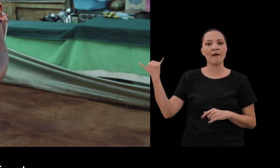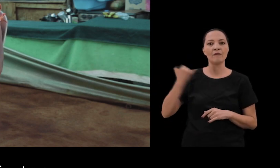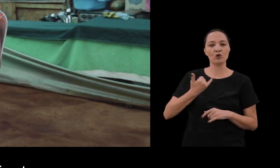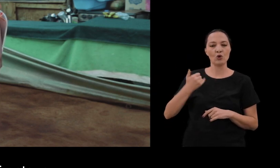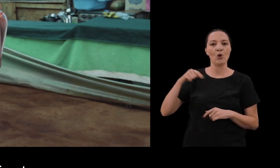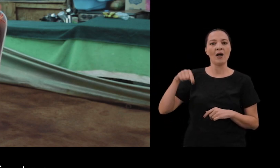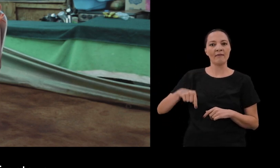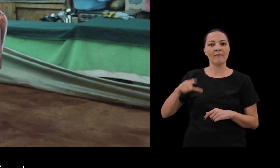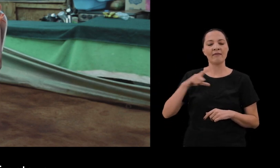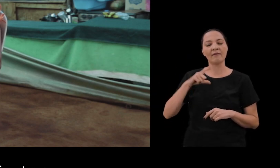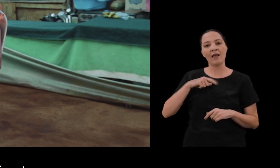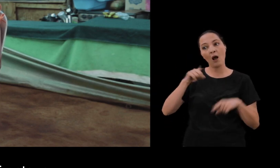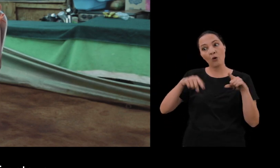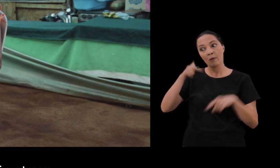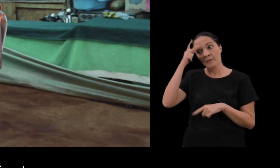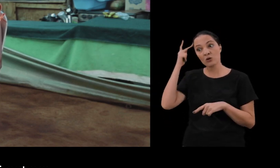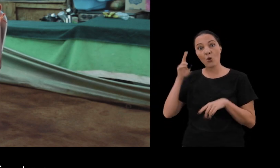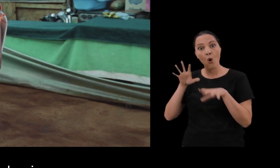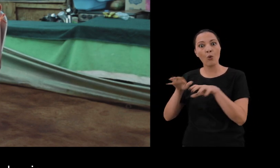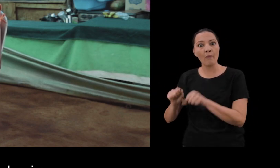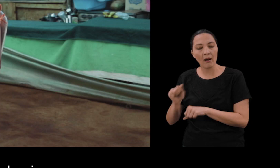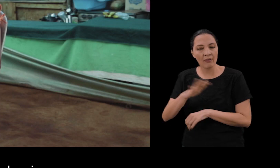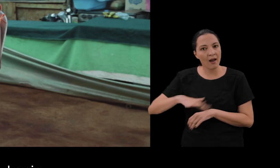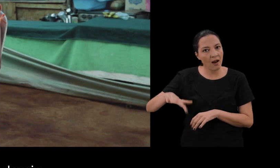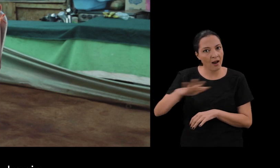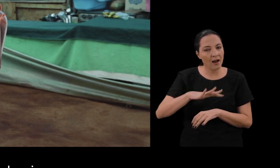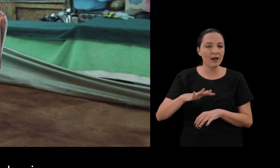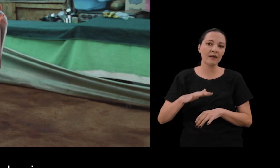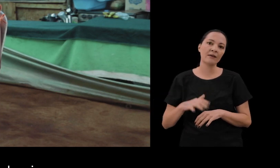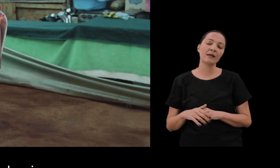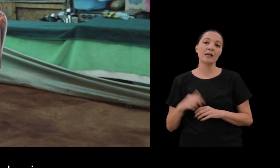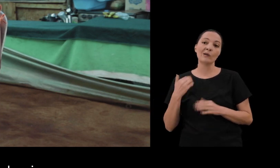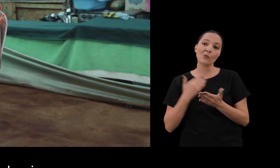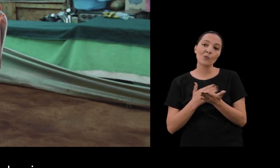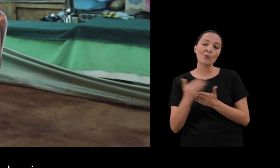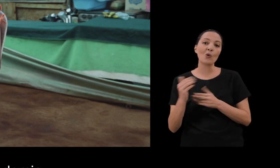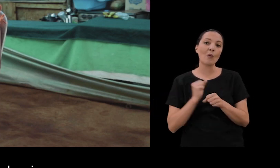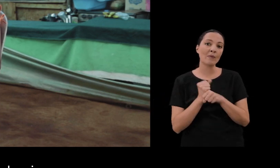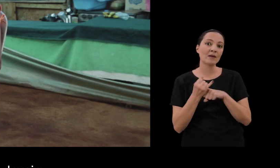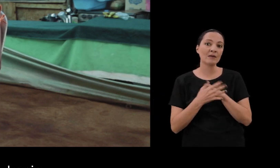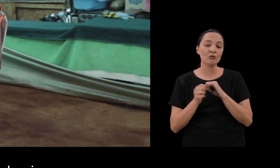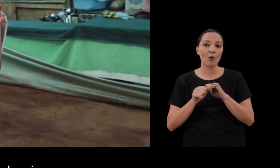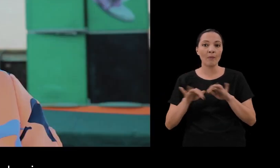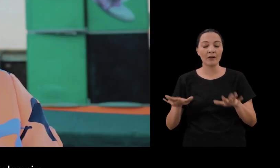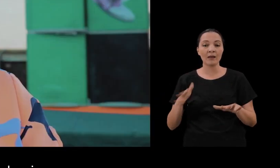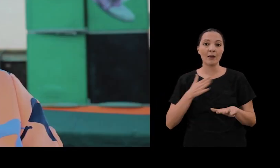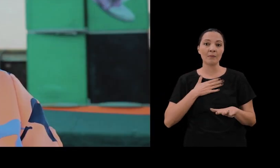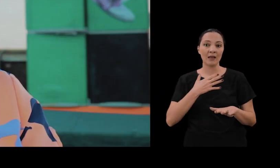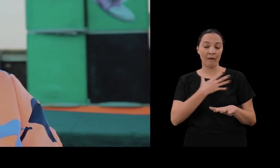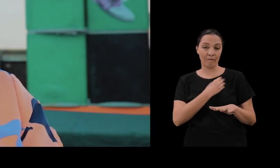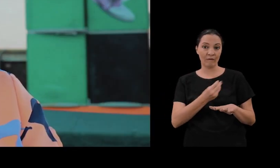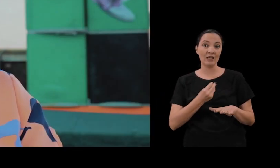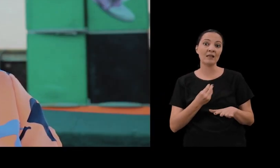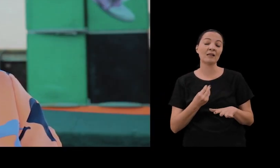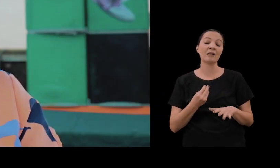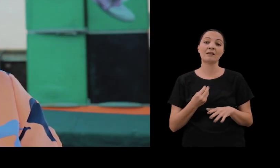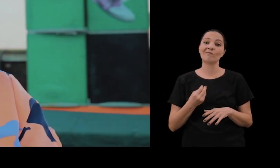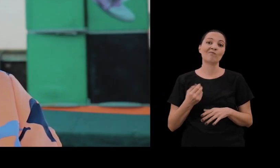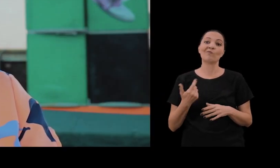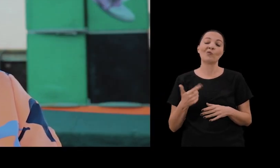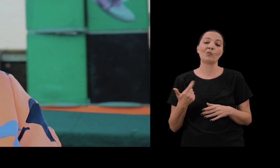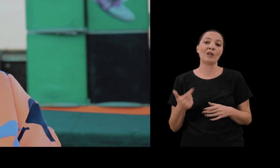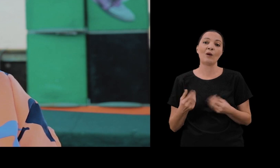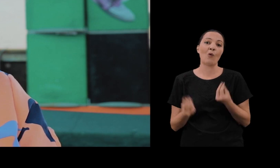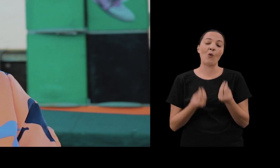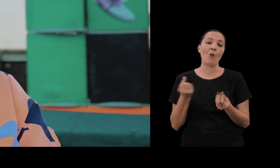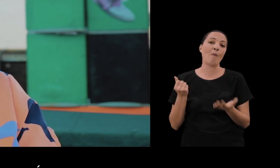aqui estava tendo um pessoal ocupando e como chegou a pandemia e as minhas meninas estavam sem condições